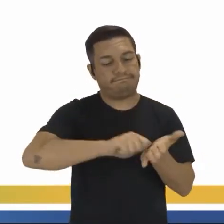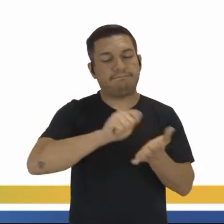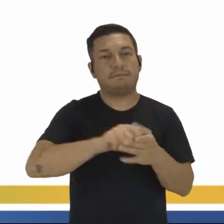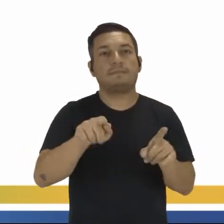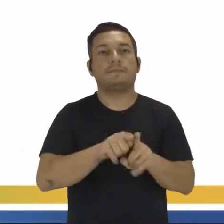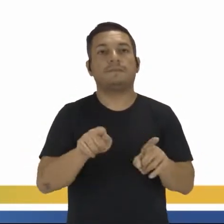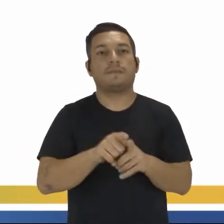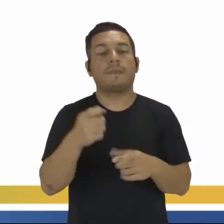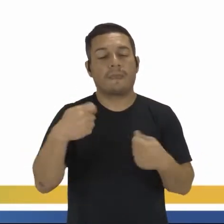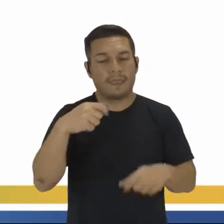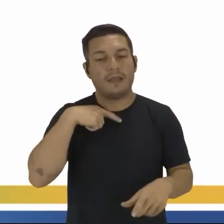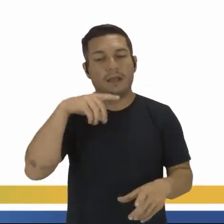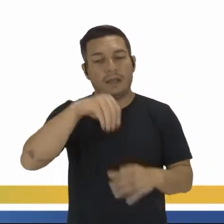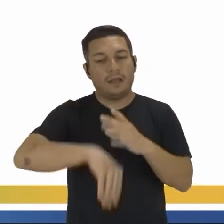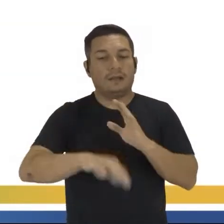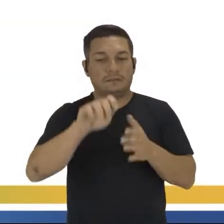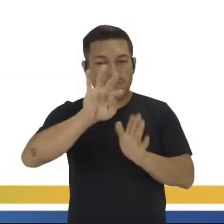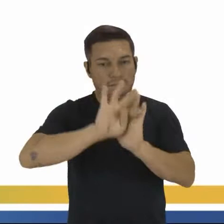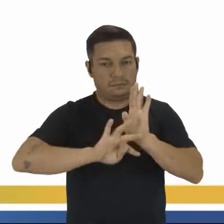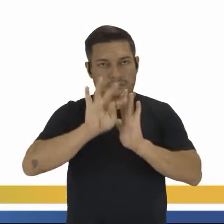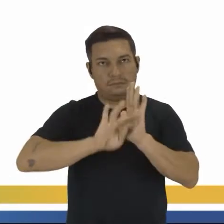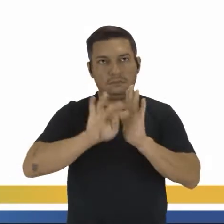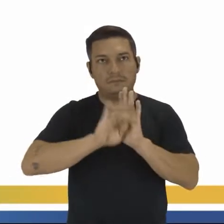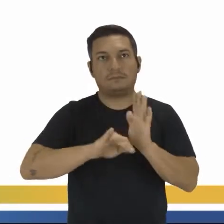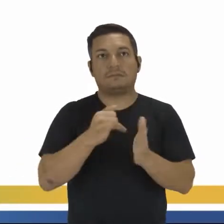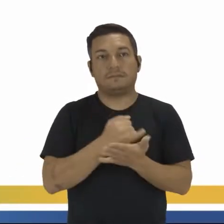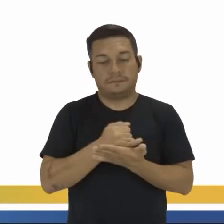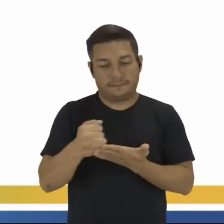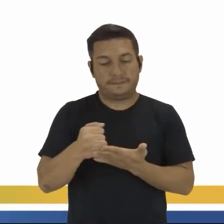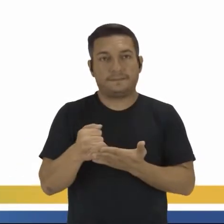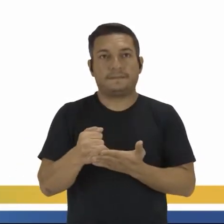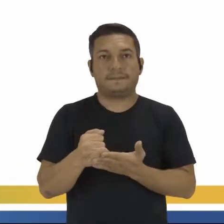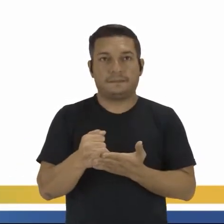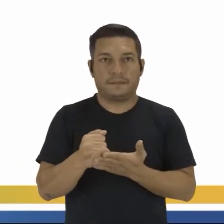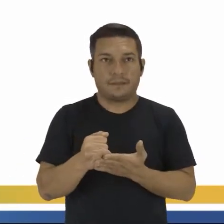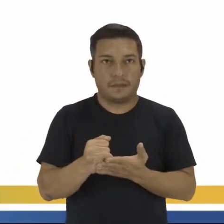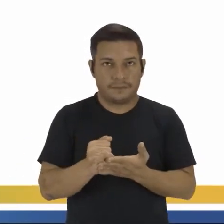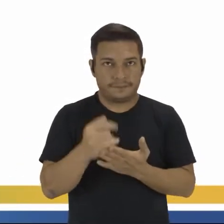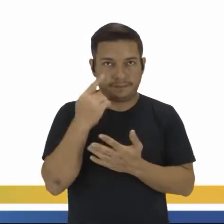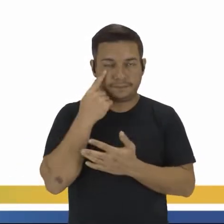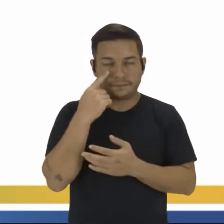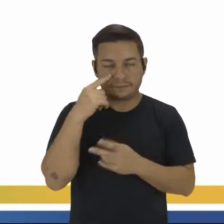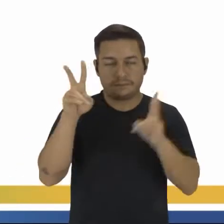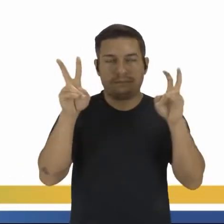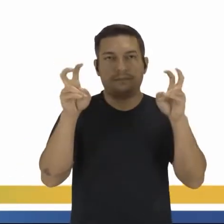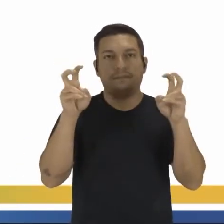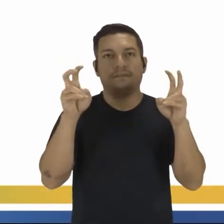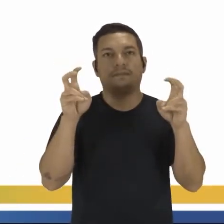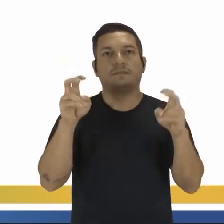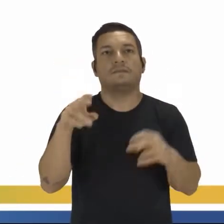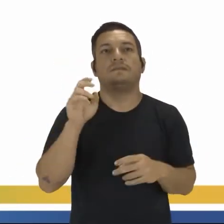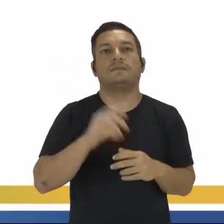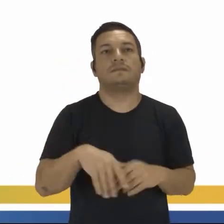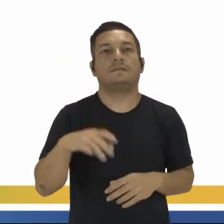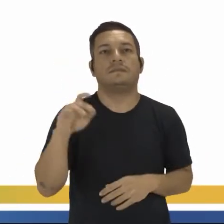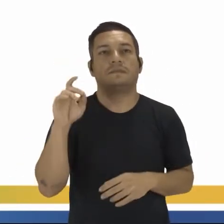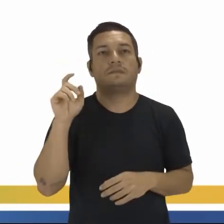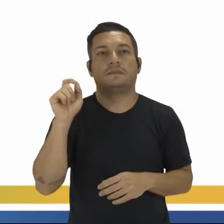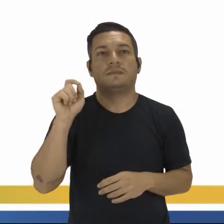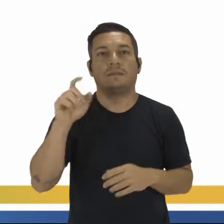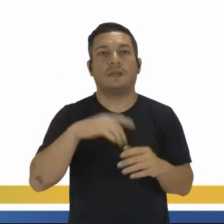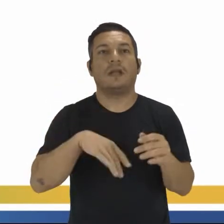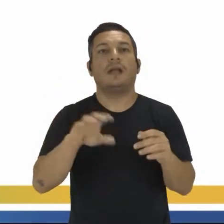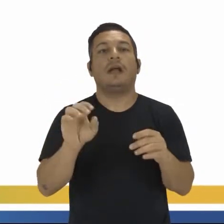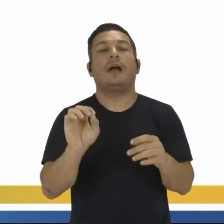na sua introdução. Vejamos então a seguir a introdução de uma redação sobre o tema Os efeitos da implantação da